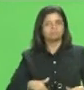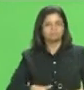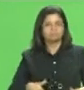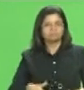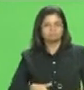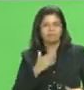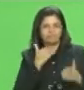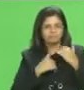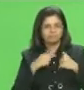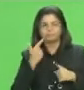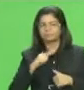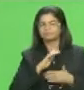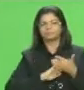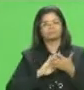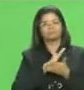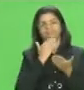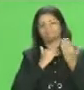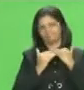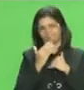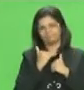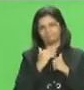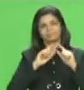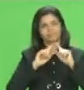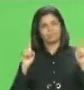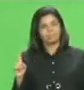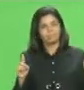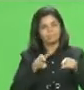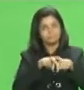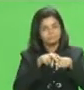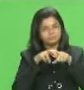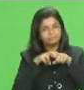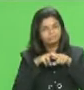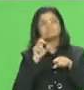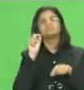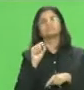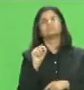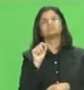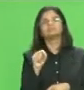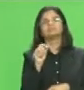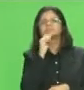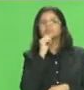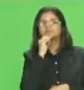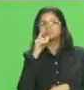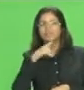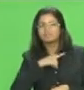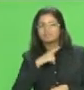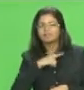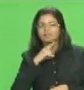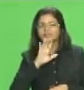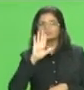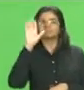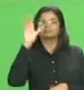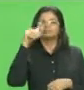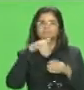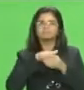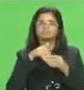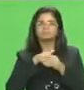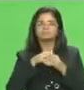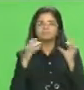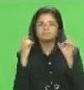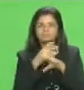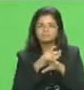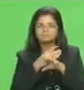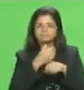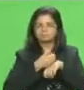eu já passei necessidade. Mas nem por isso conquistei um mandato e tenho o melhor completado do